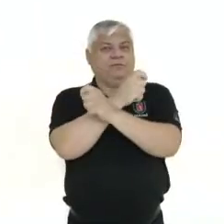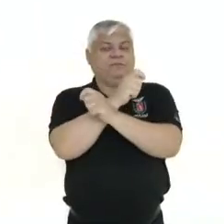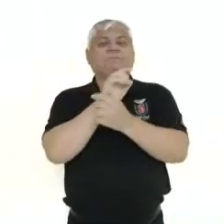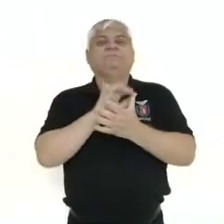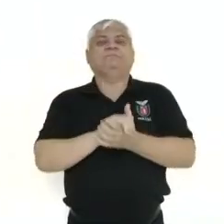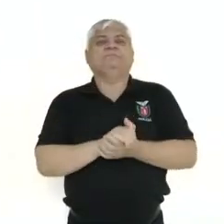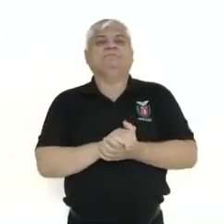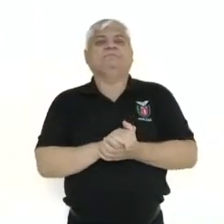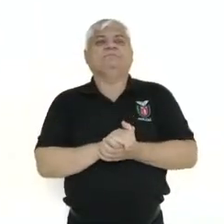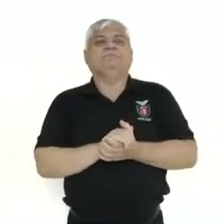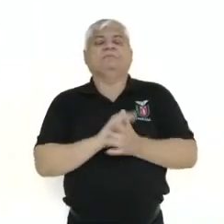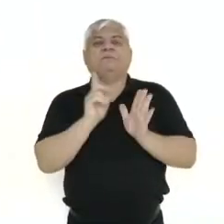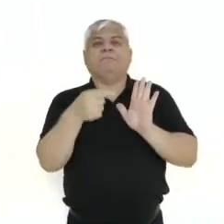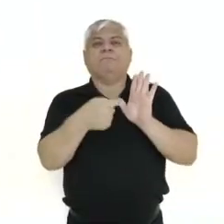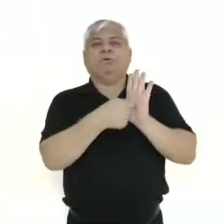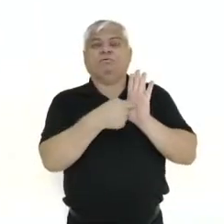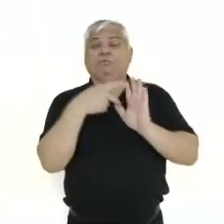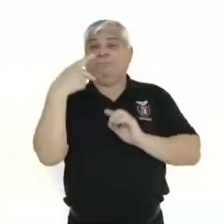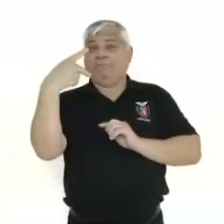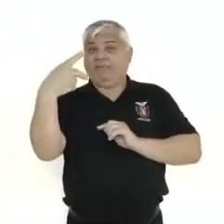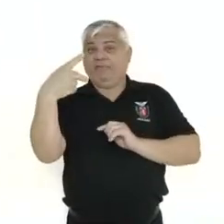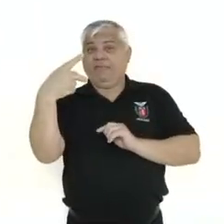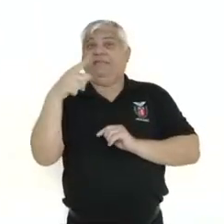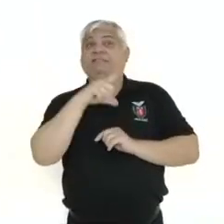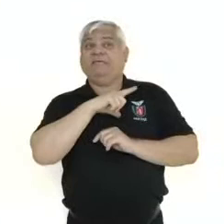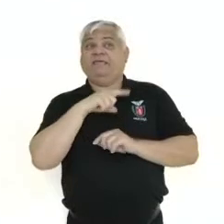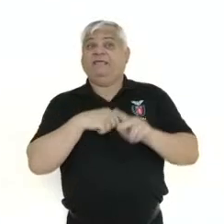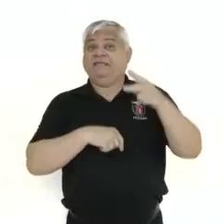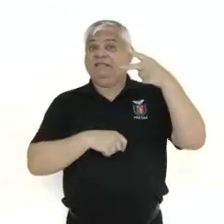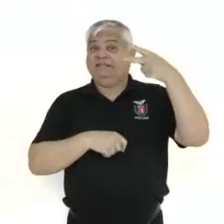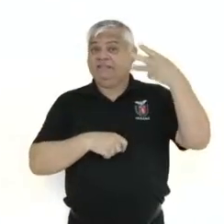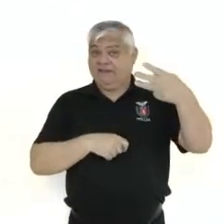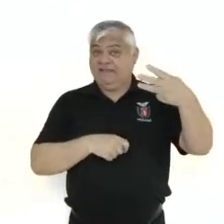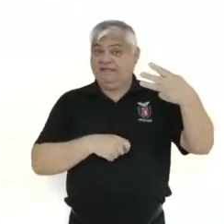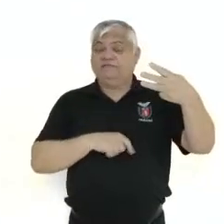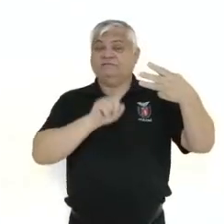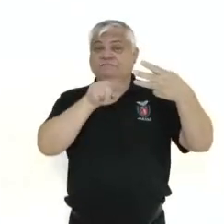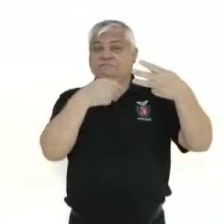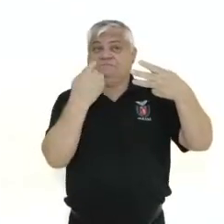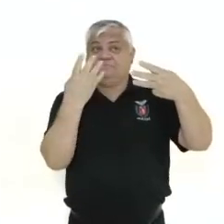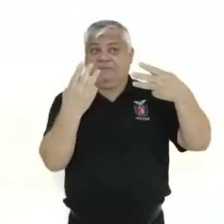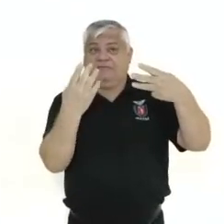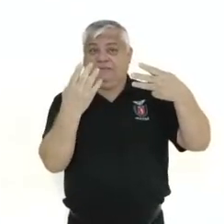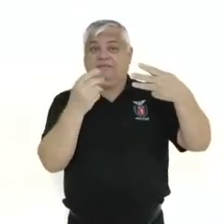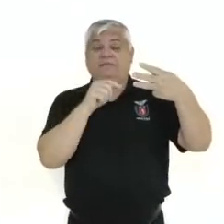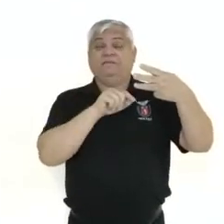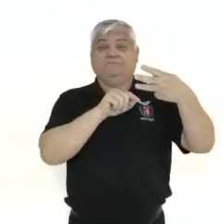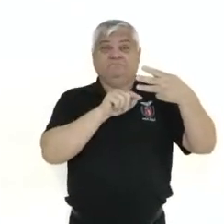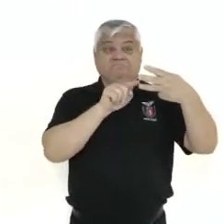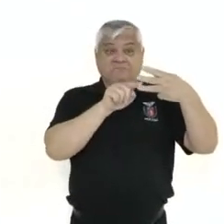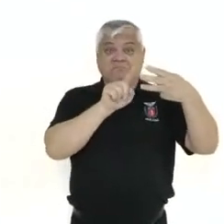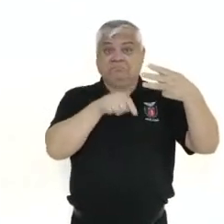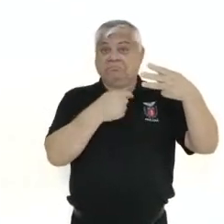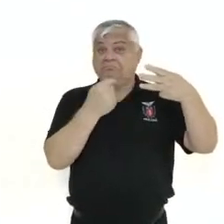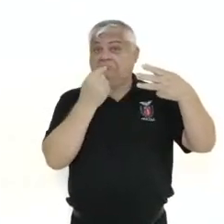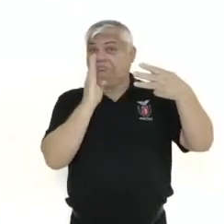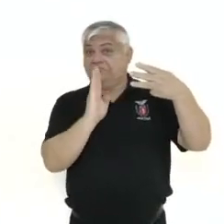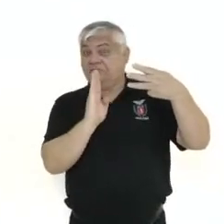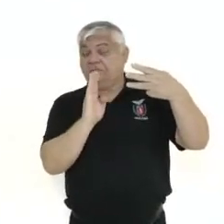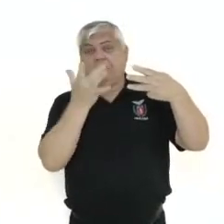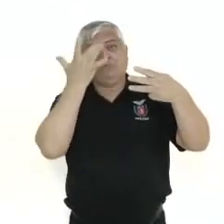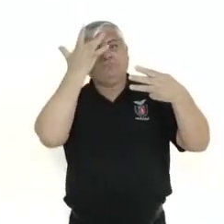ó, o ponto P, que tem as coordenadas 3 e B, então, ou seja, nós não conhecemos a